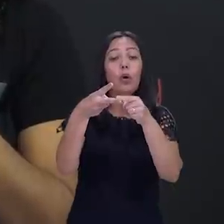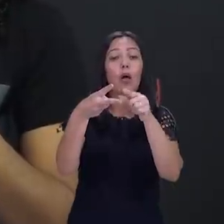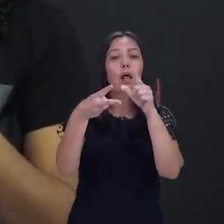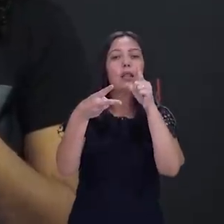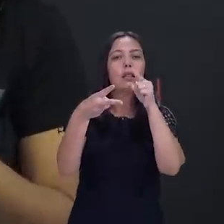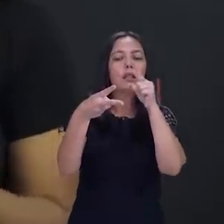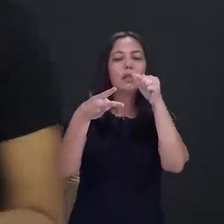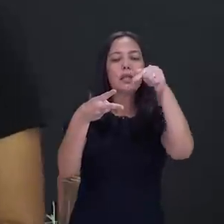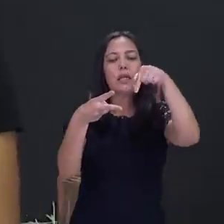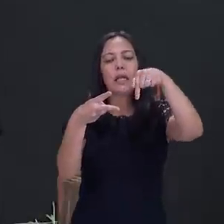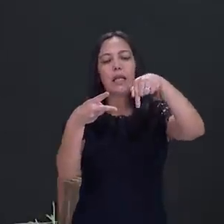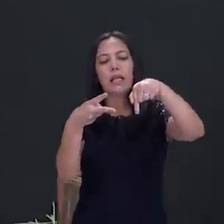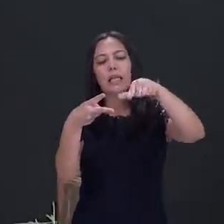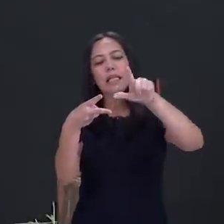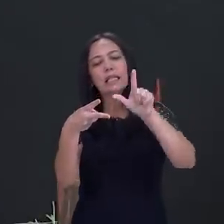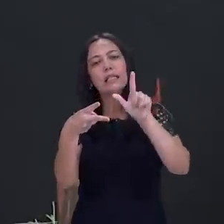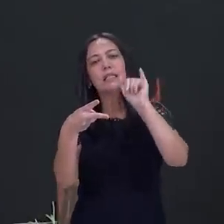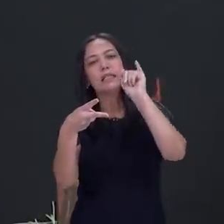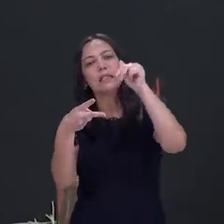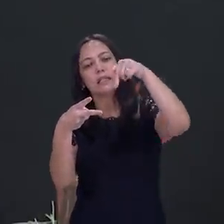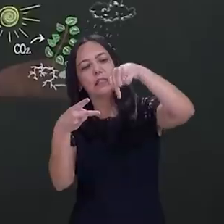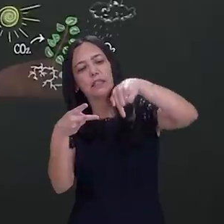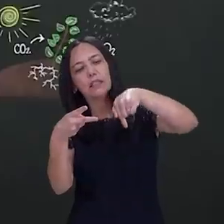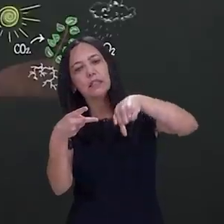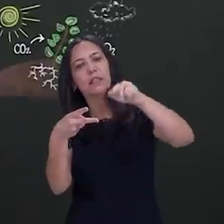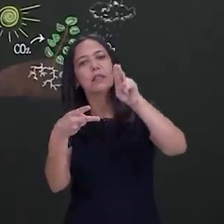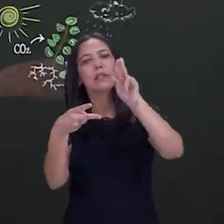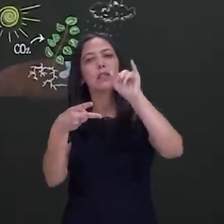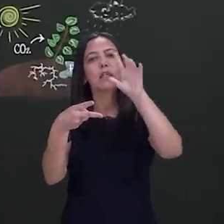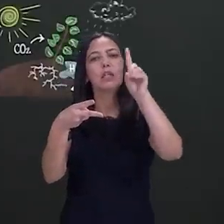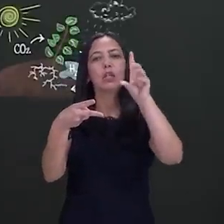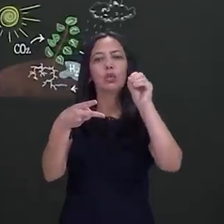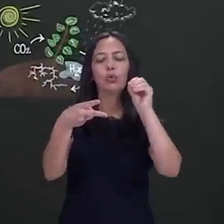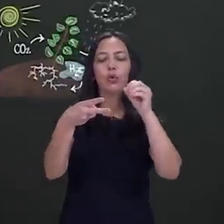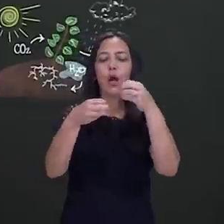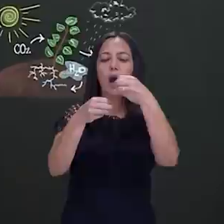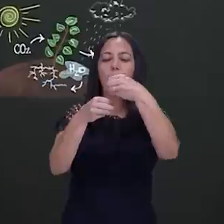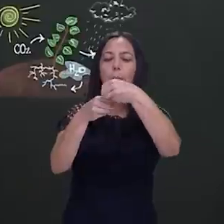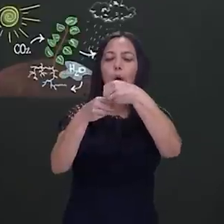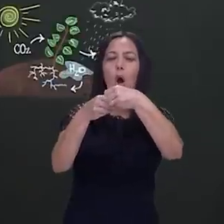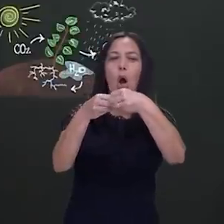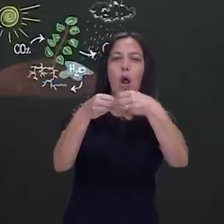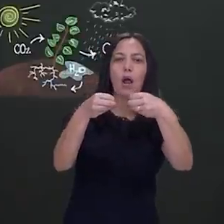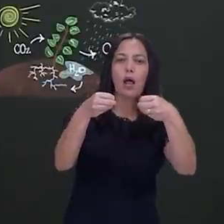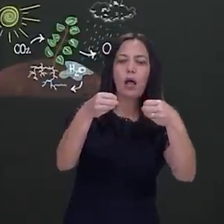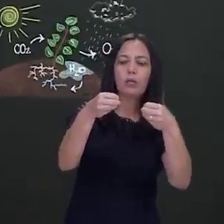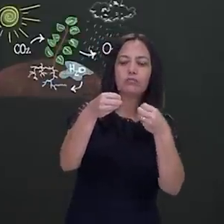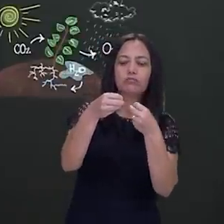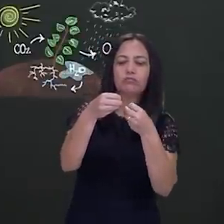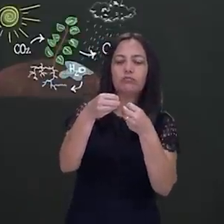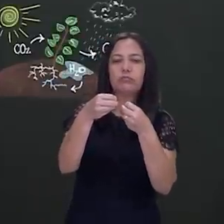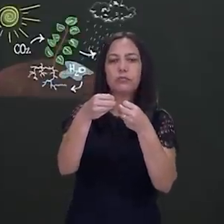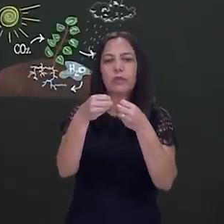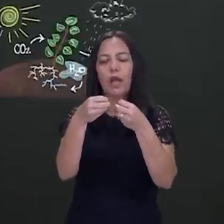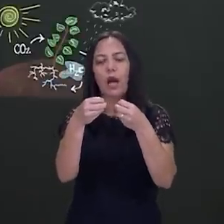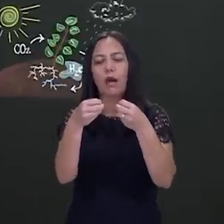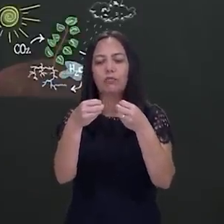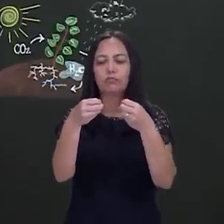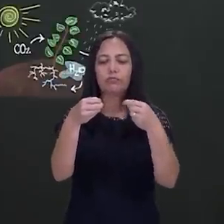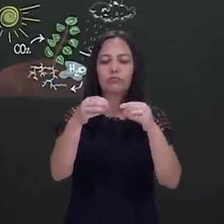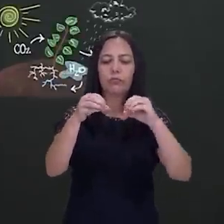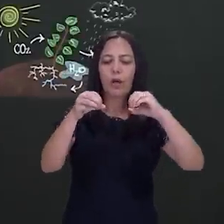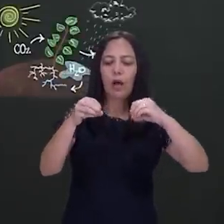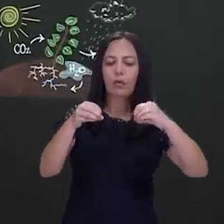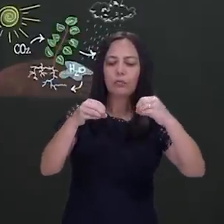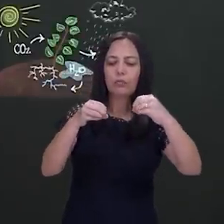meu dedo consegue passar entre essas moléculas. Por quê? Porque no líquido essas moléculas estão mais maleáveis, elas estão